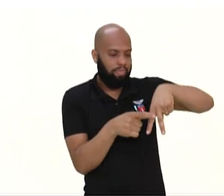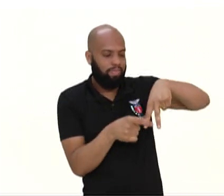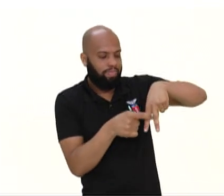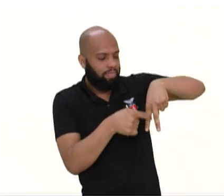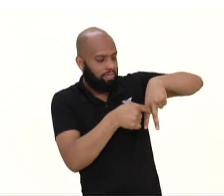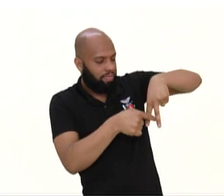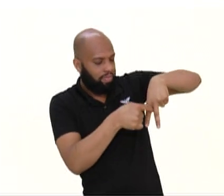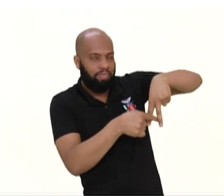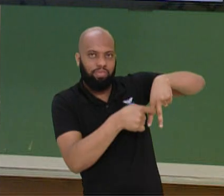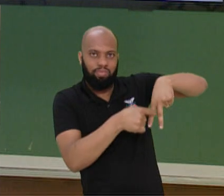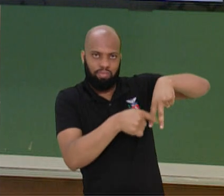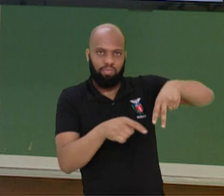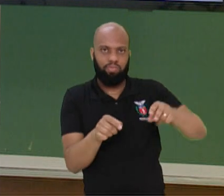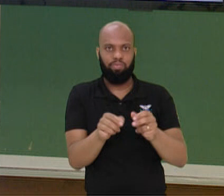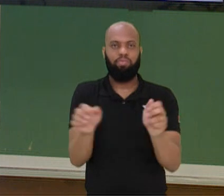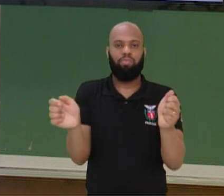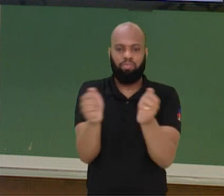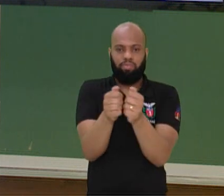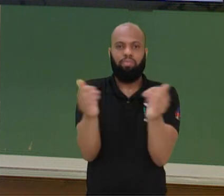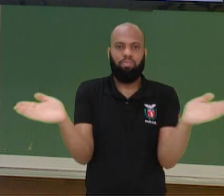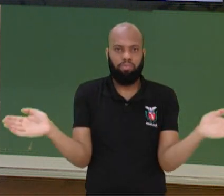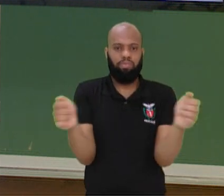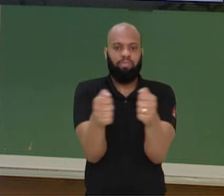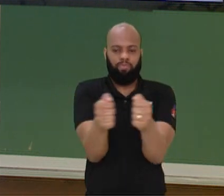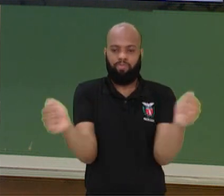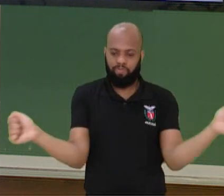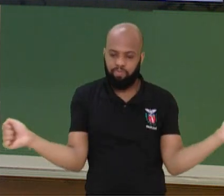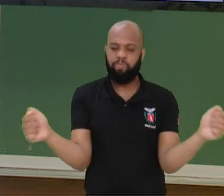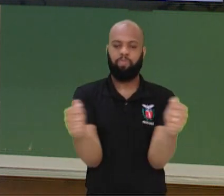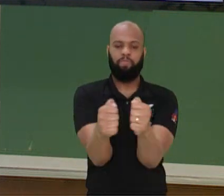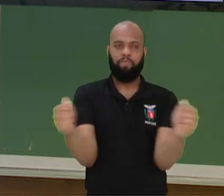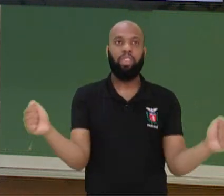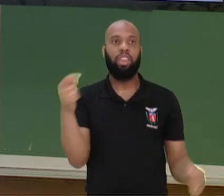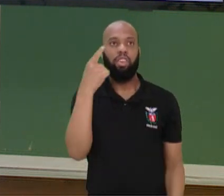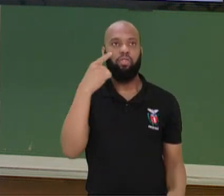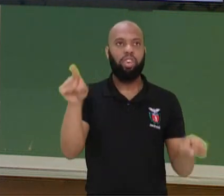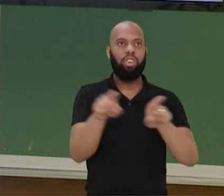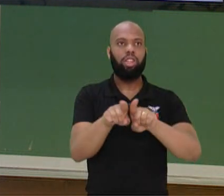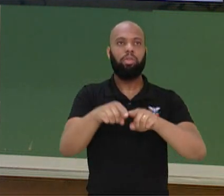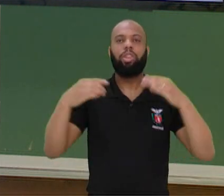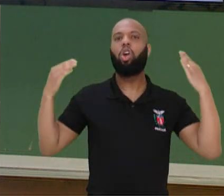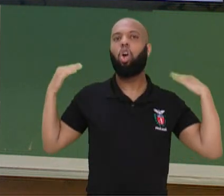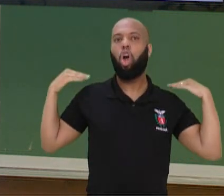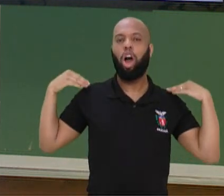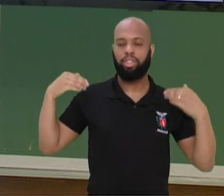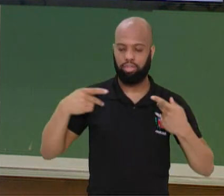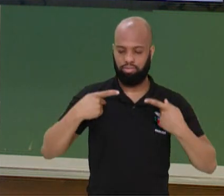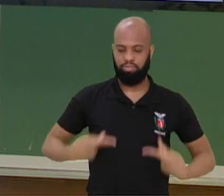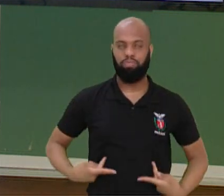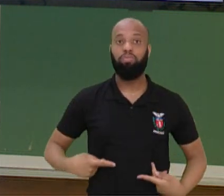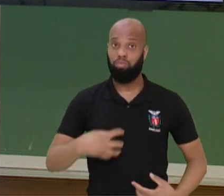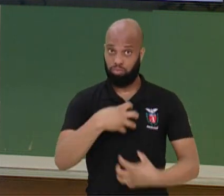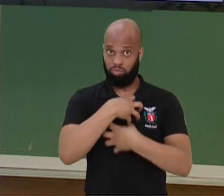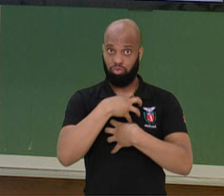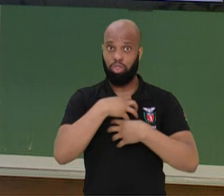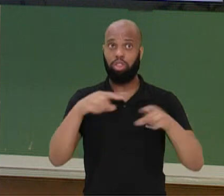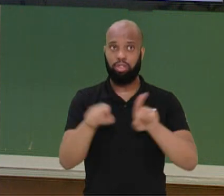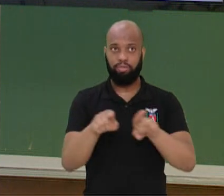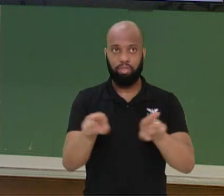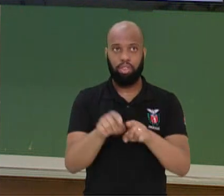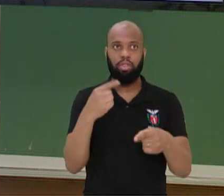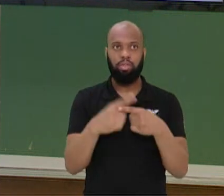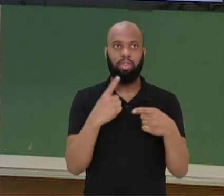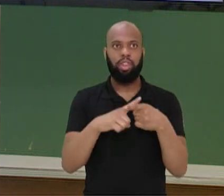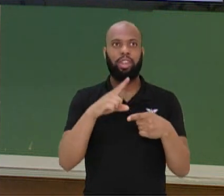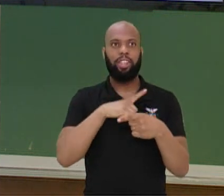abdução. E observem a coluna. Então, essa curvatura, na presença de um movimento com uma resistência